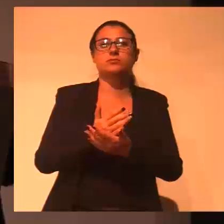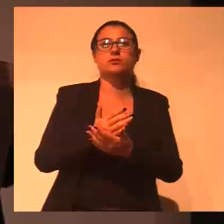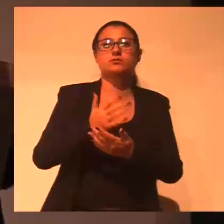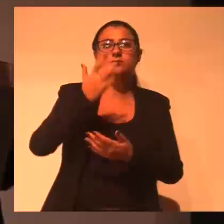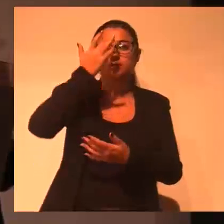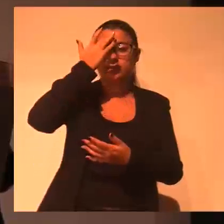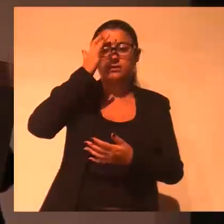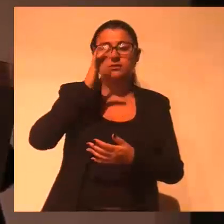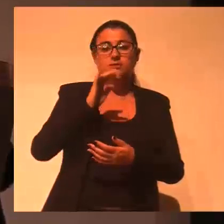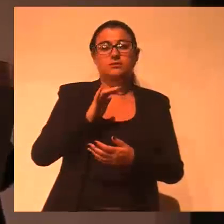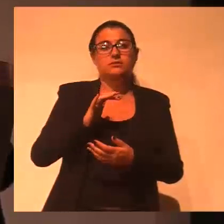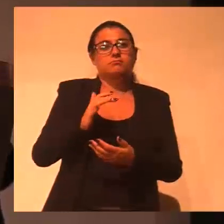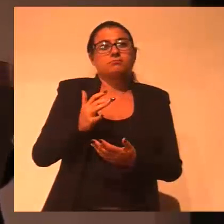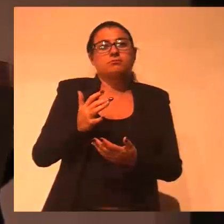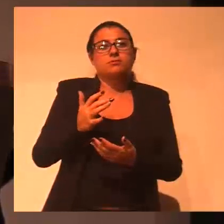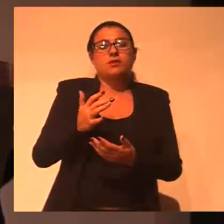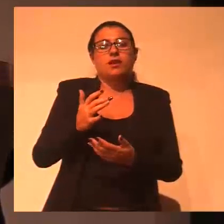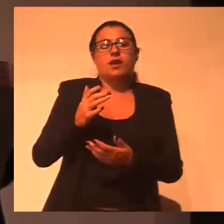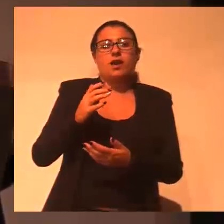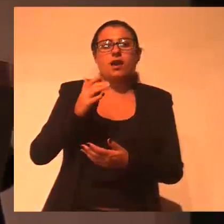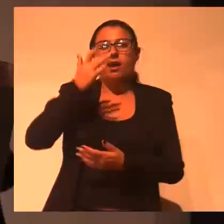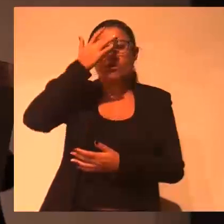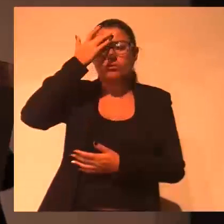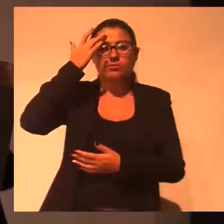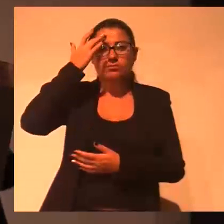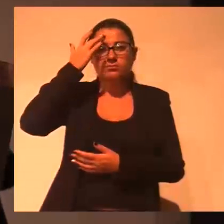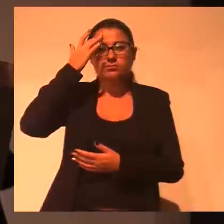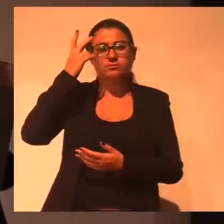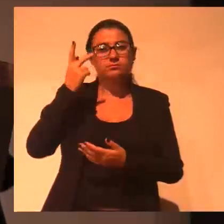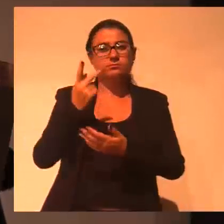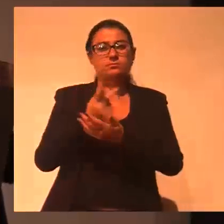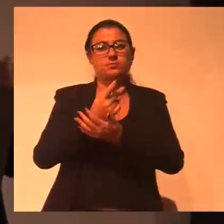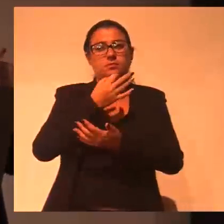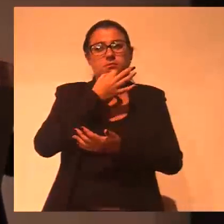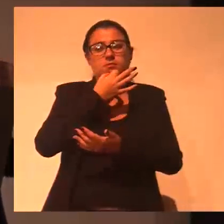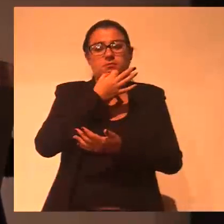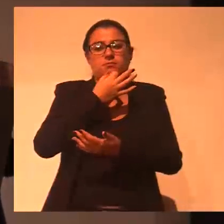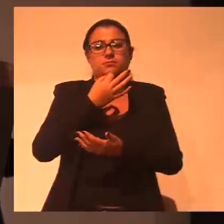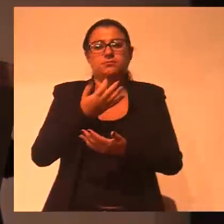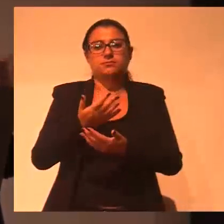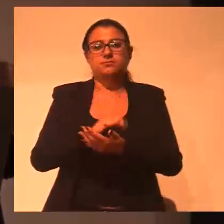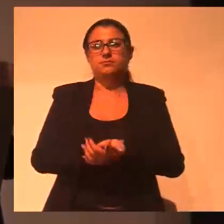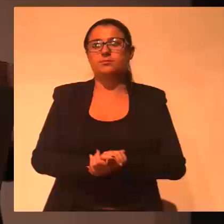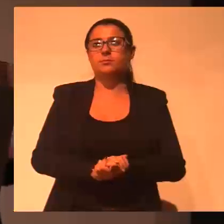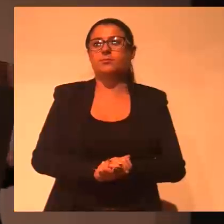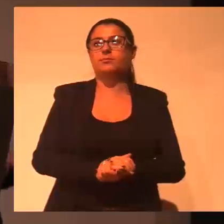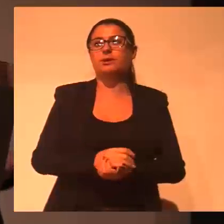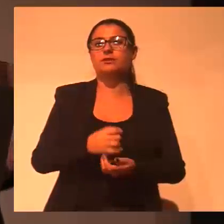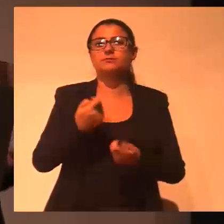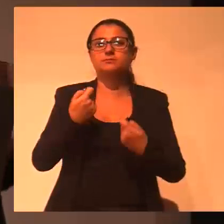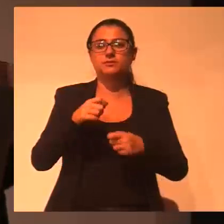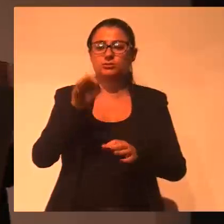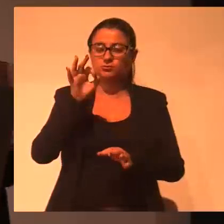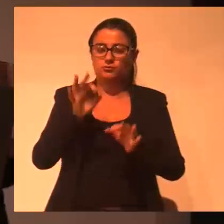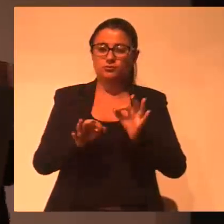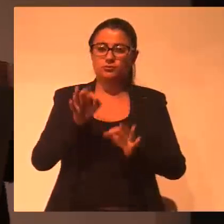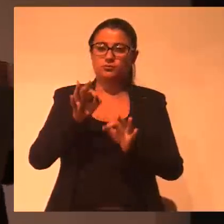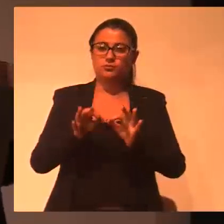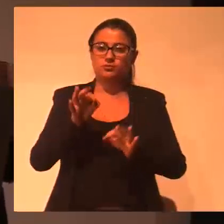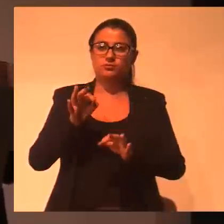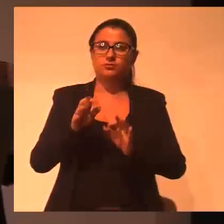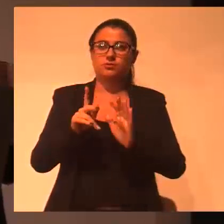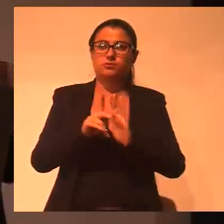chegar em alguma conclusão mais para frente, judicial, provavelmente. Porque todos os atos que a comissão faz têm sido judicializados pelo Executivo,